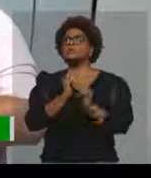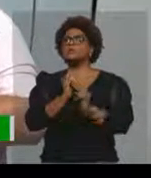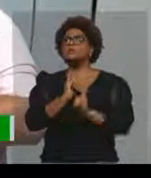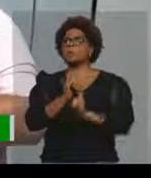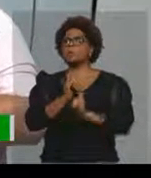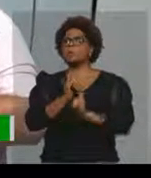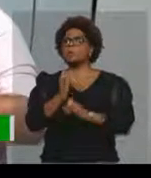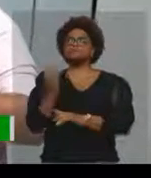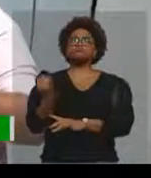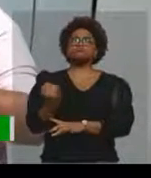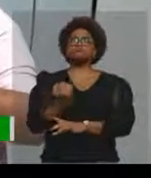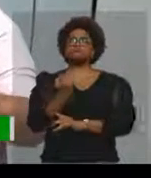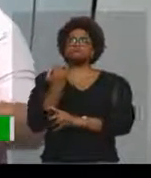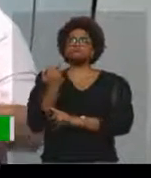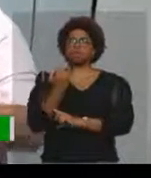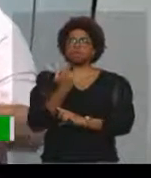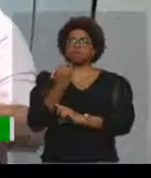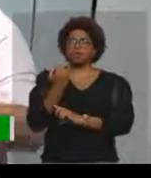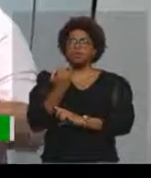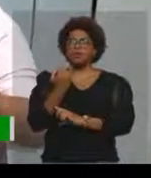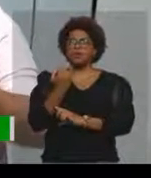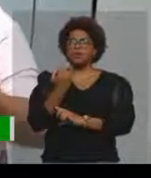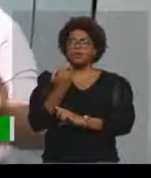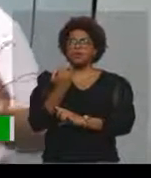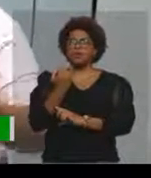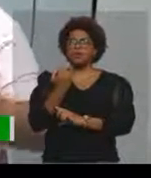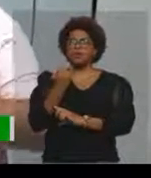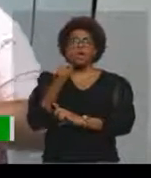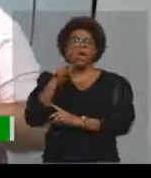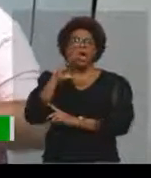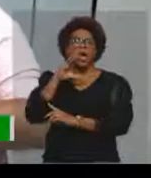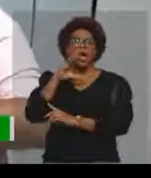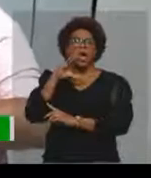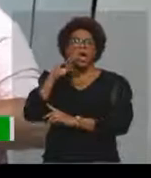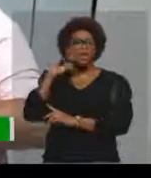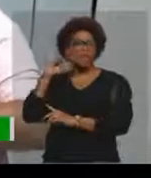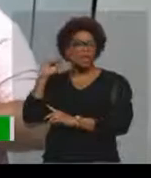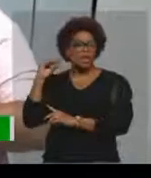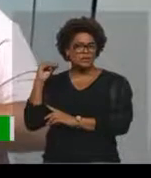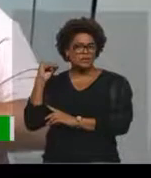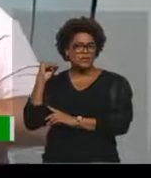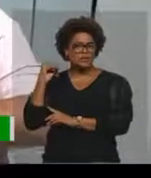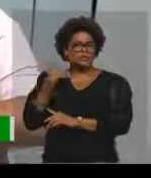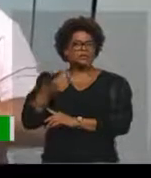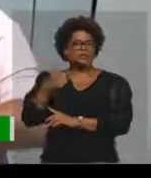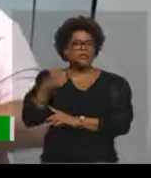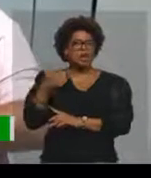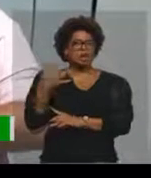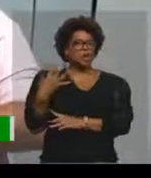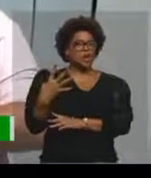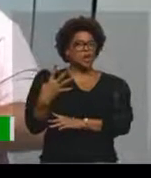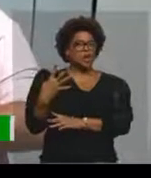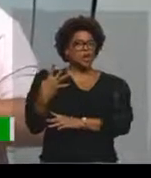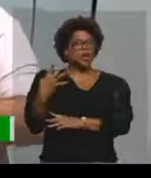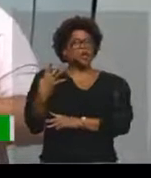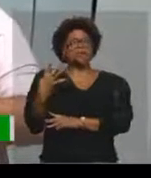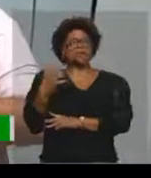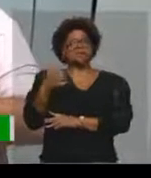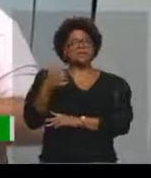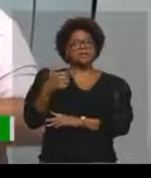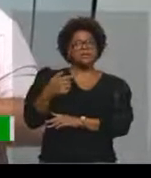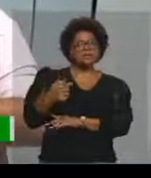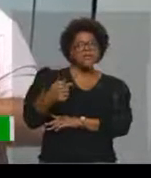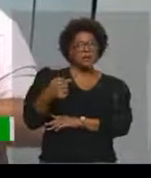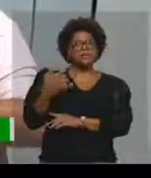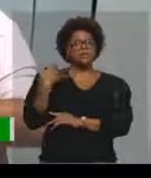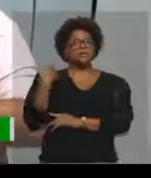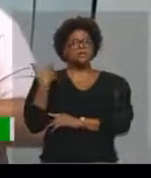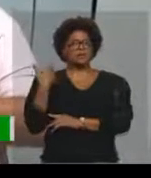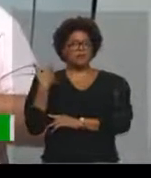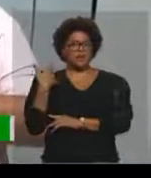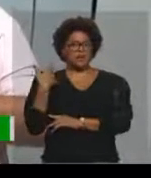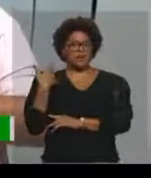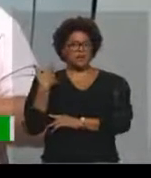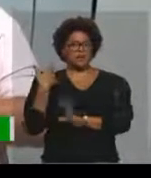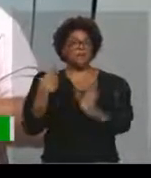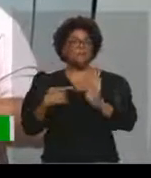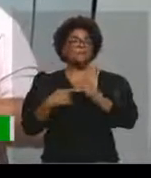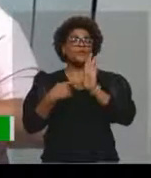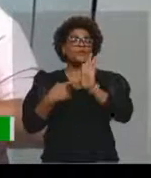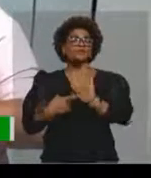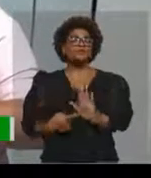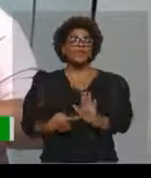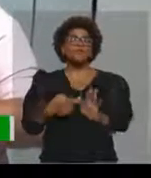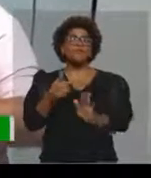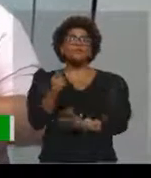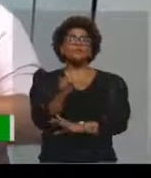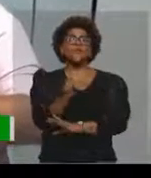os adolescentes aí da sua idade, entre 14 e 17 anos, representava 11% do